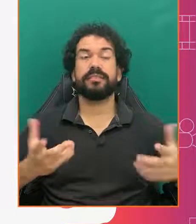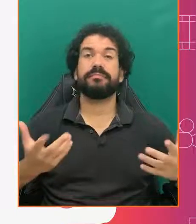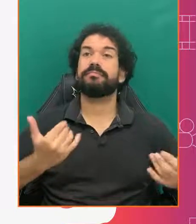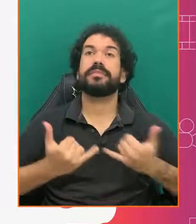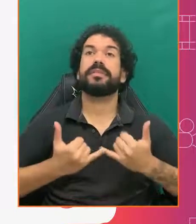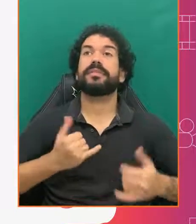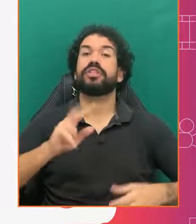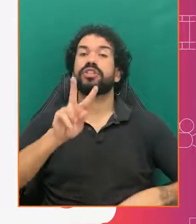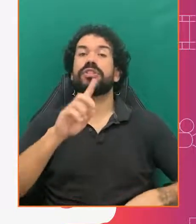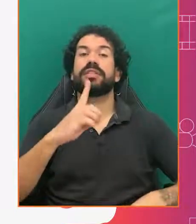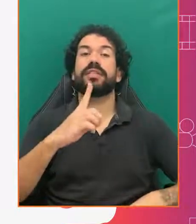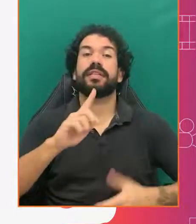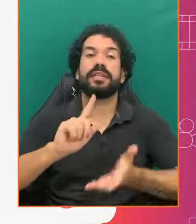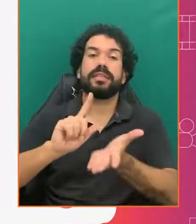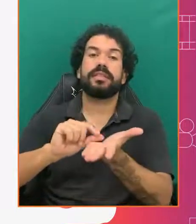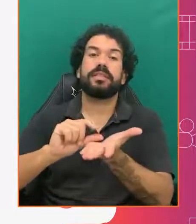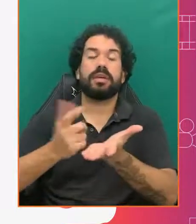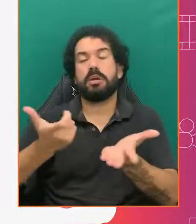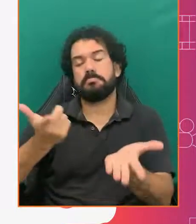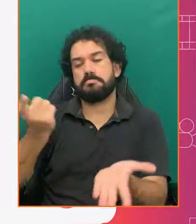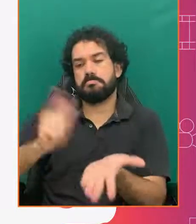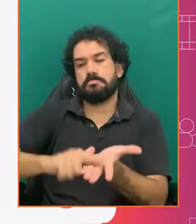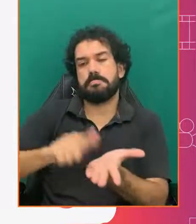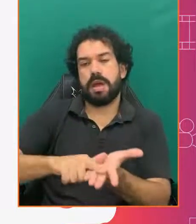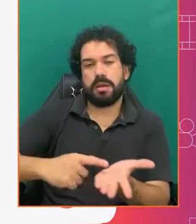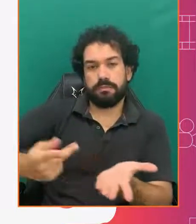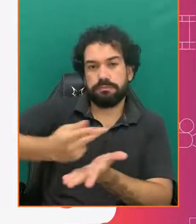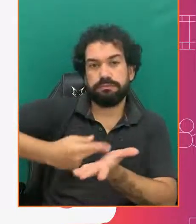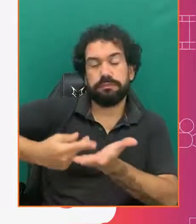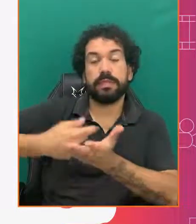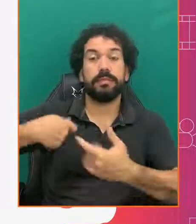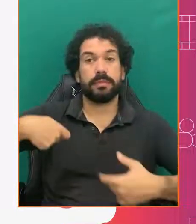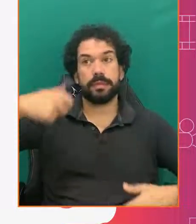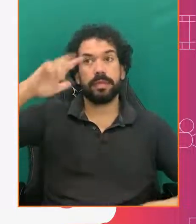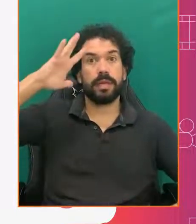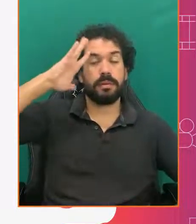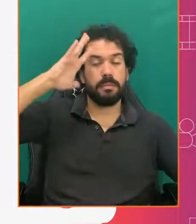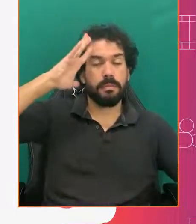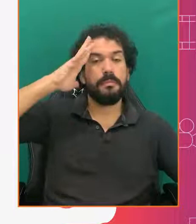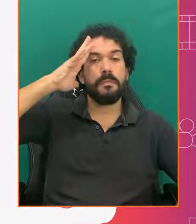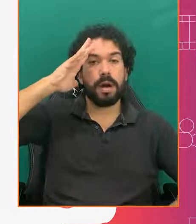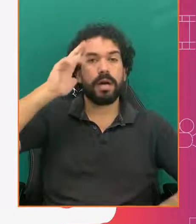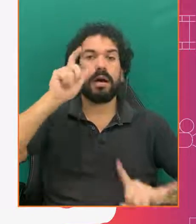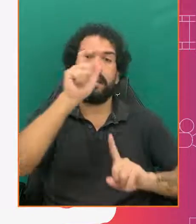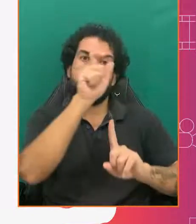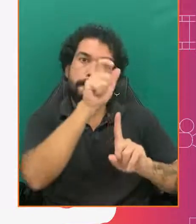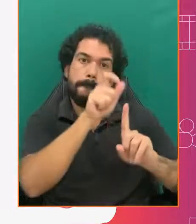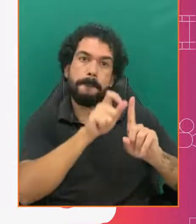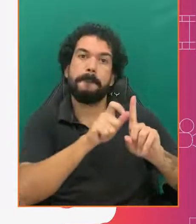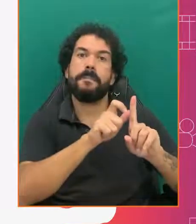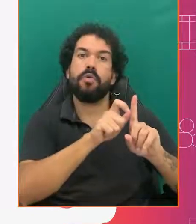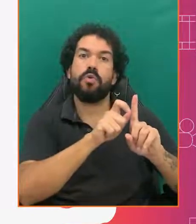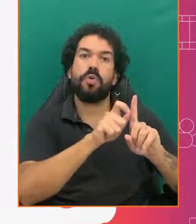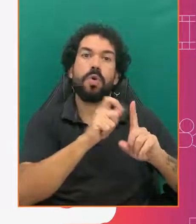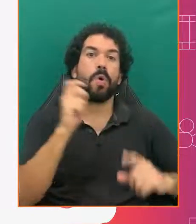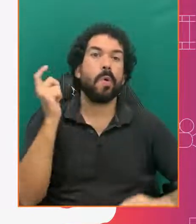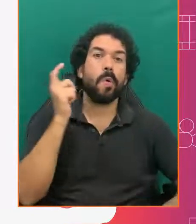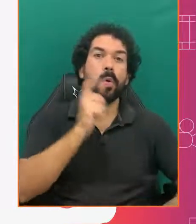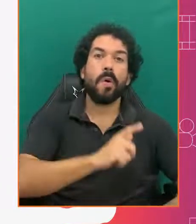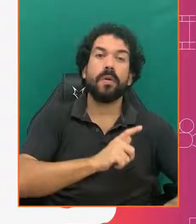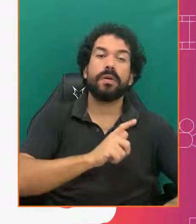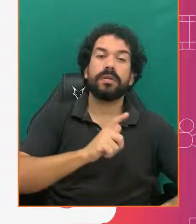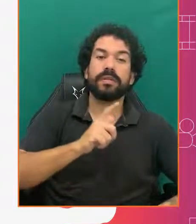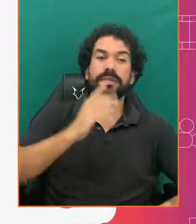que seja feito num 2D digital ou num papel, você tem que fazer um personagem